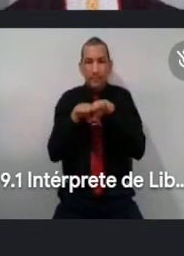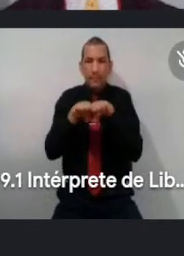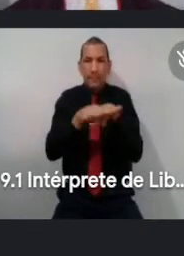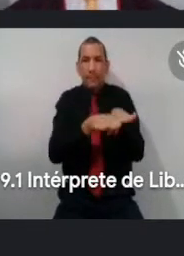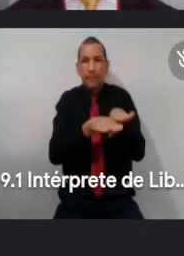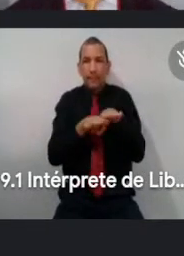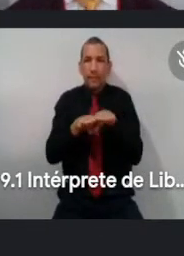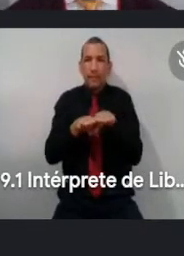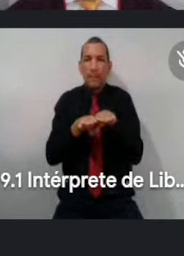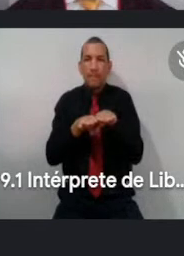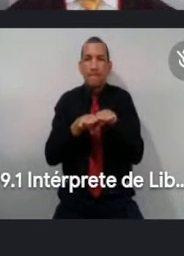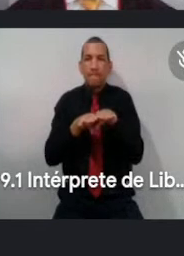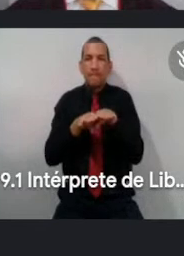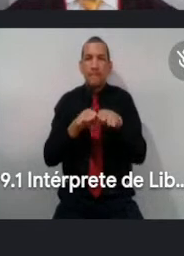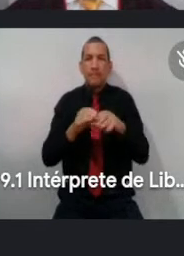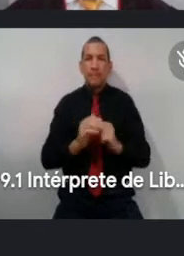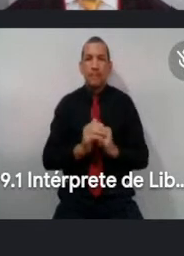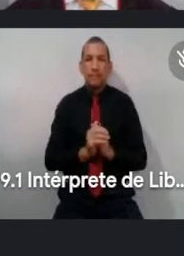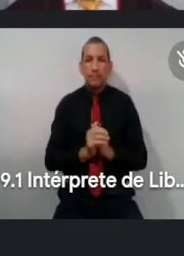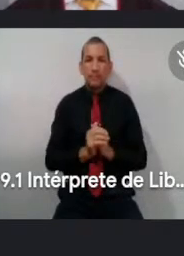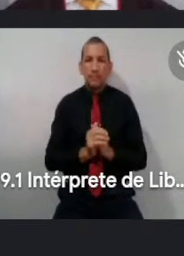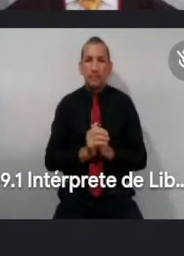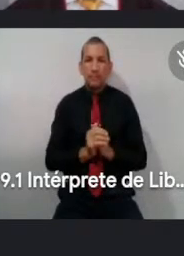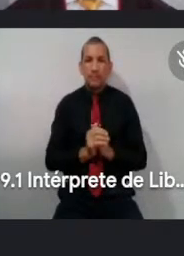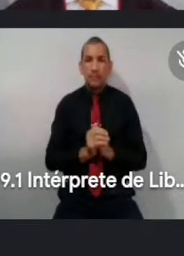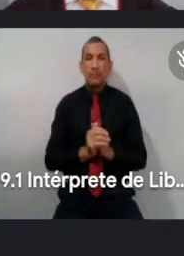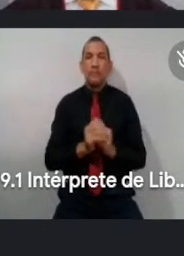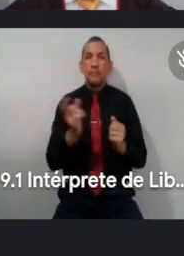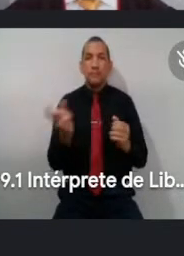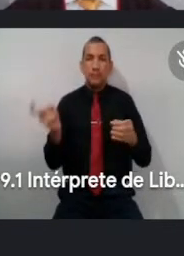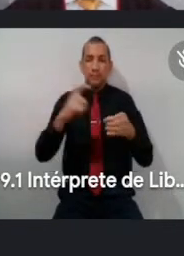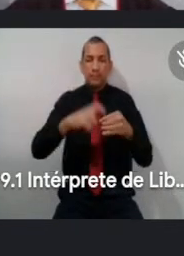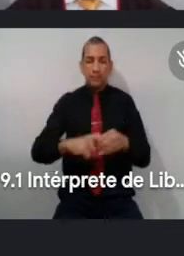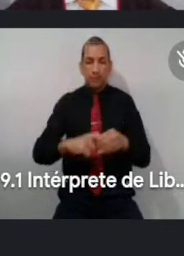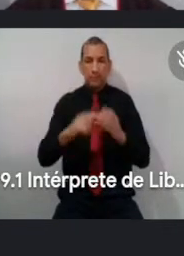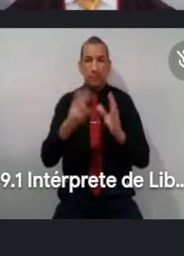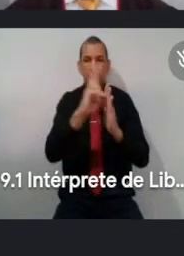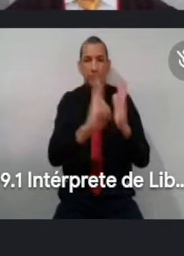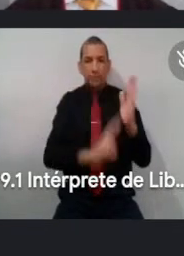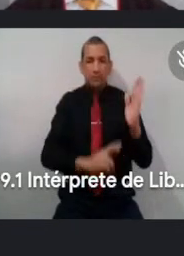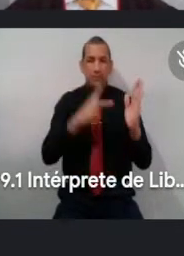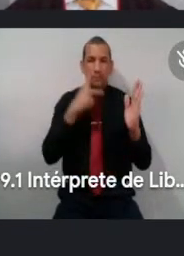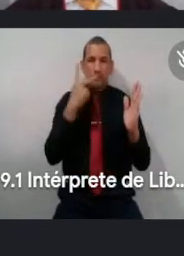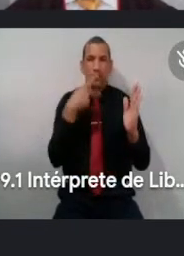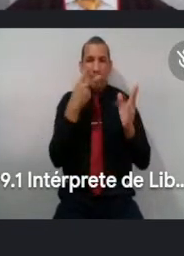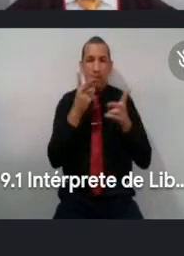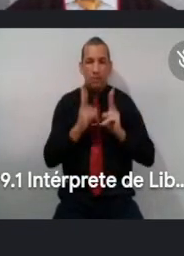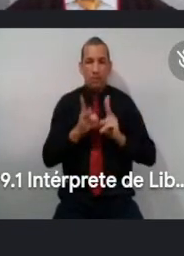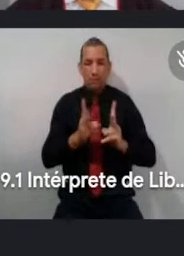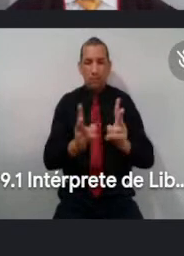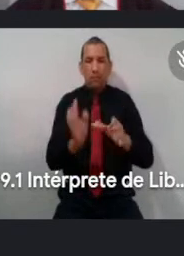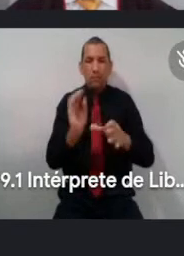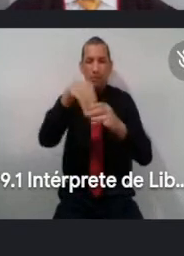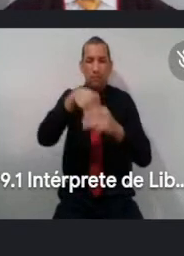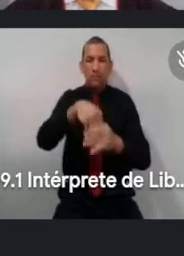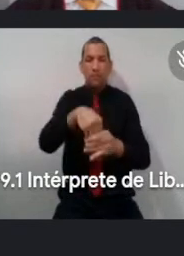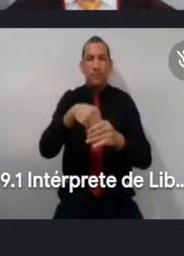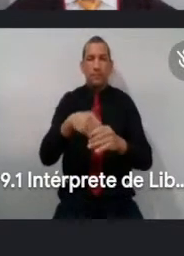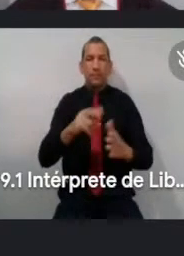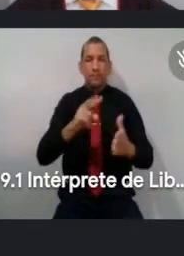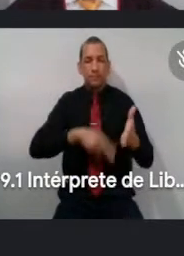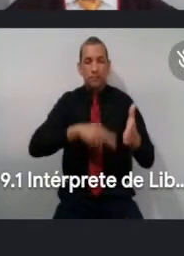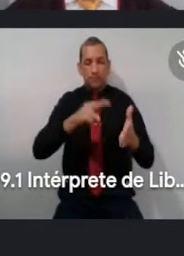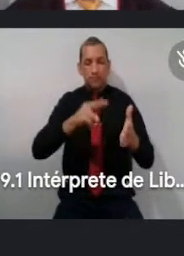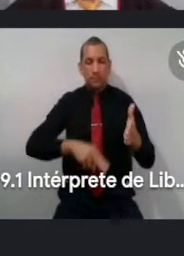é e eu devolvo a palavra então a relatora para continuar a leitura do seu voto